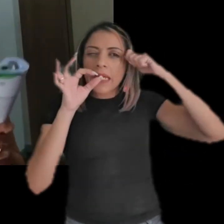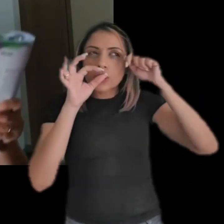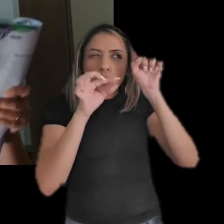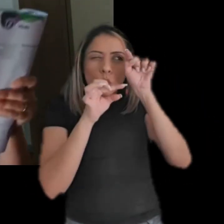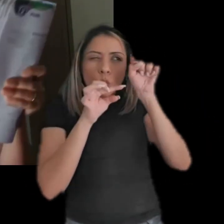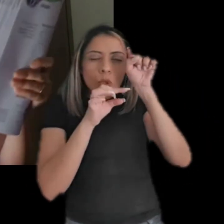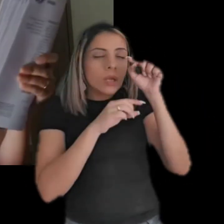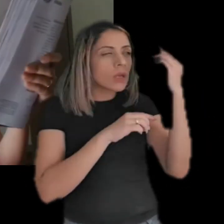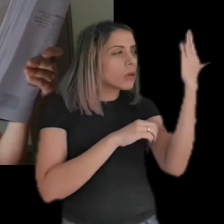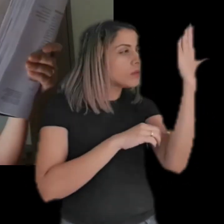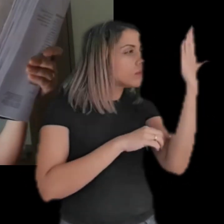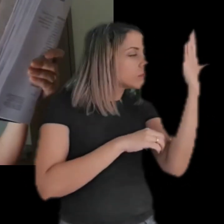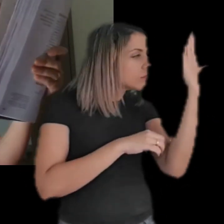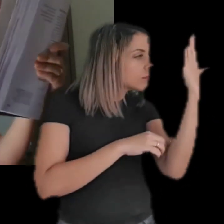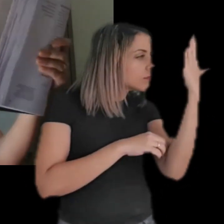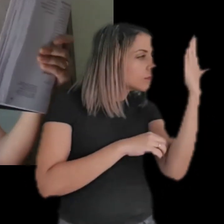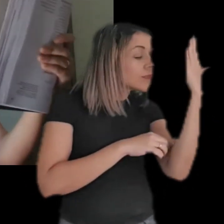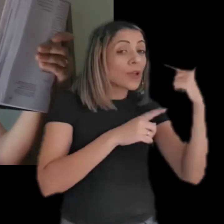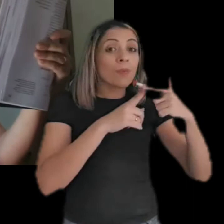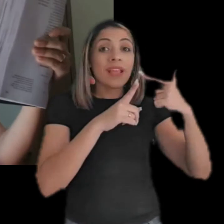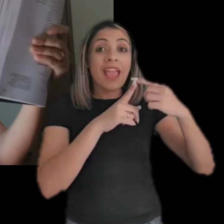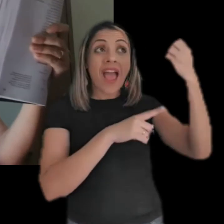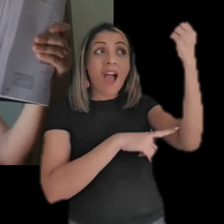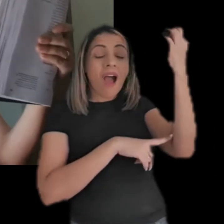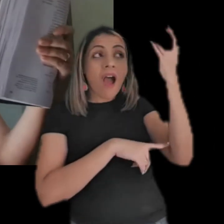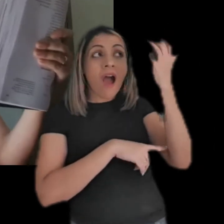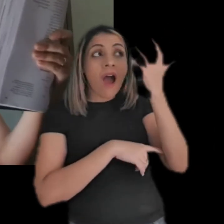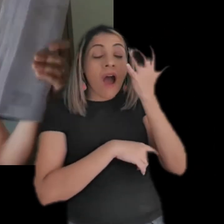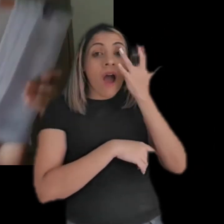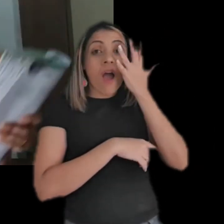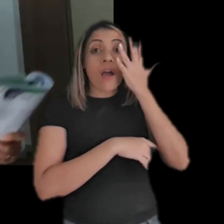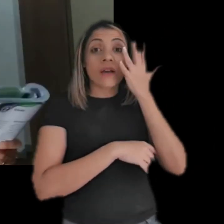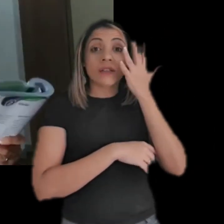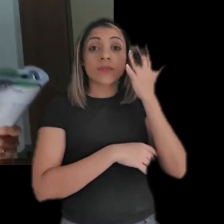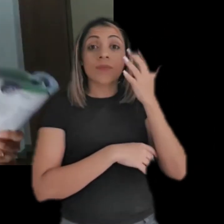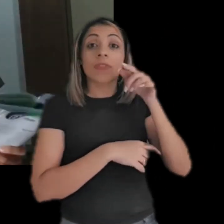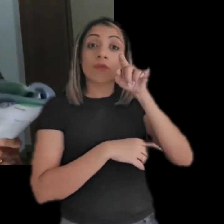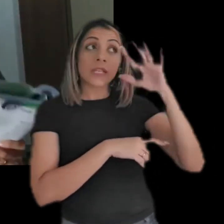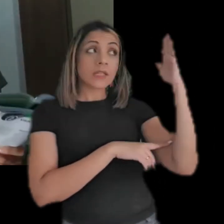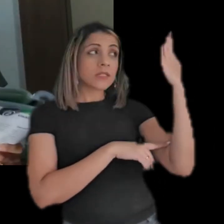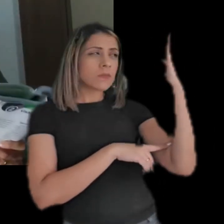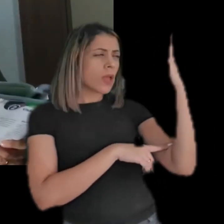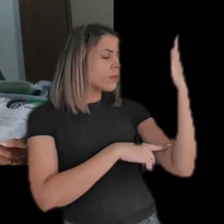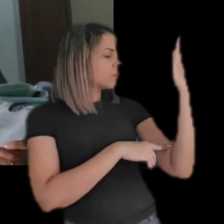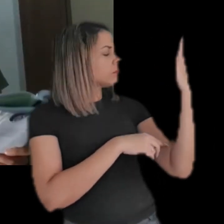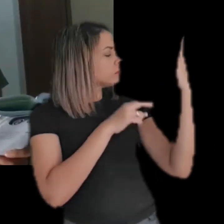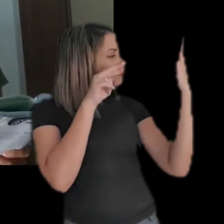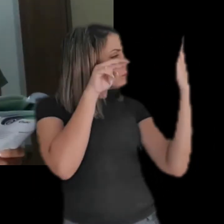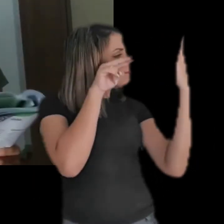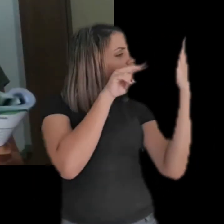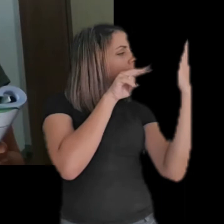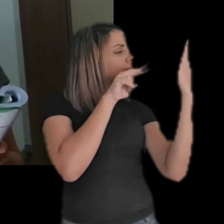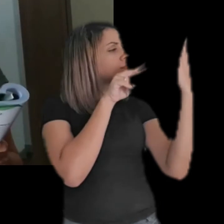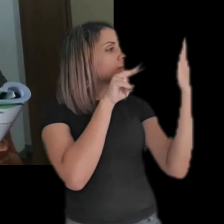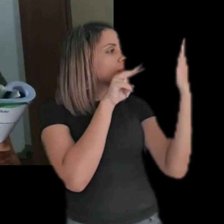entra. Então, aquela bolinha preta do olho, vocês vão, diante ao espelho, observar como que ela está, o tamanho dela, tá?